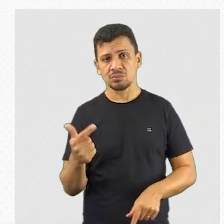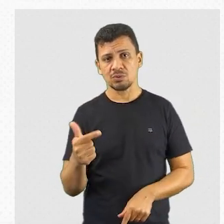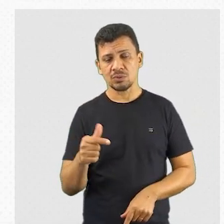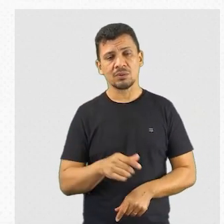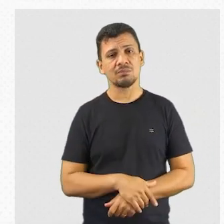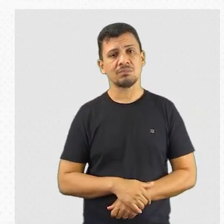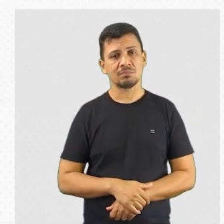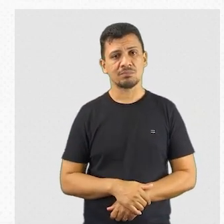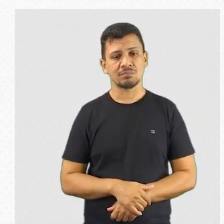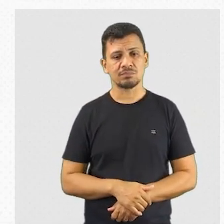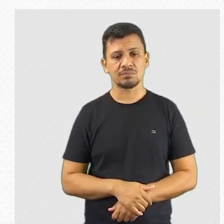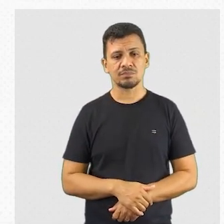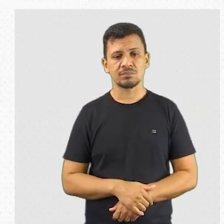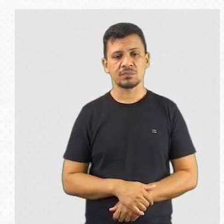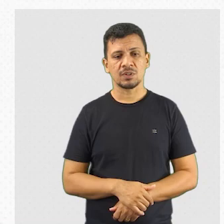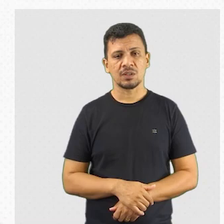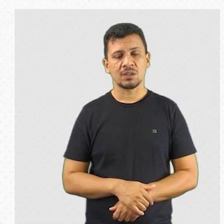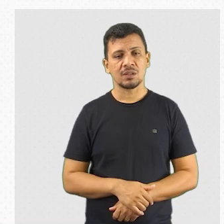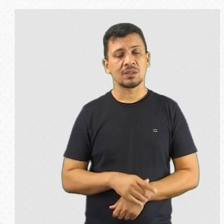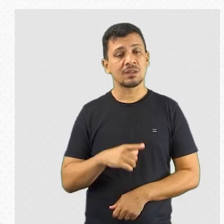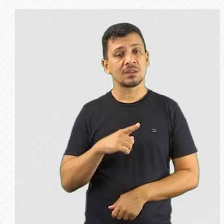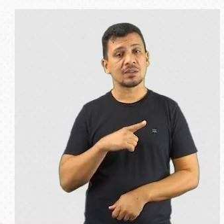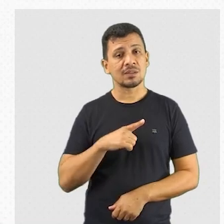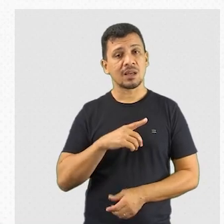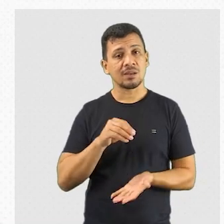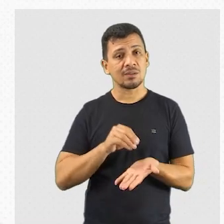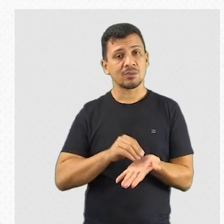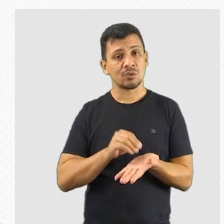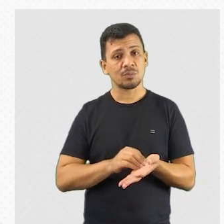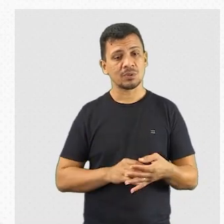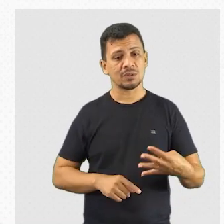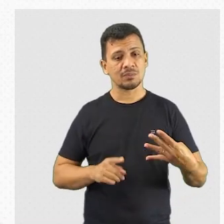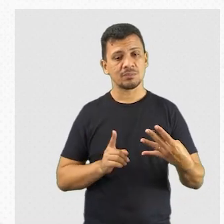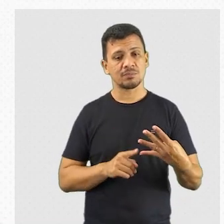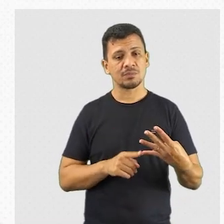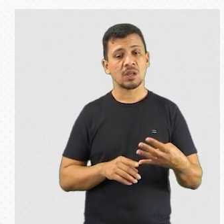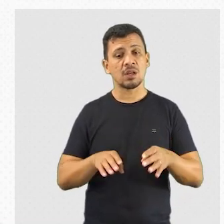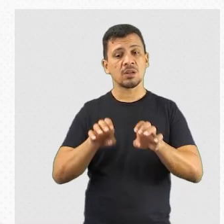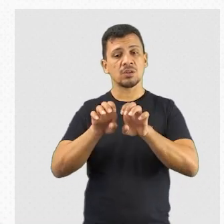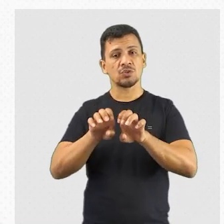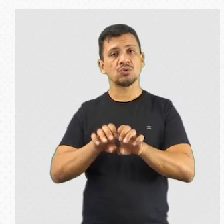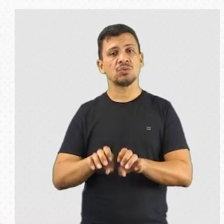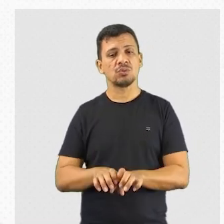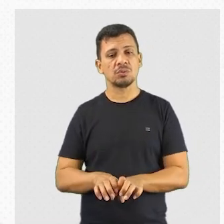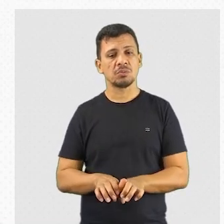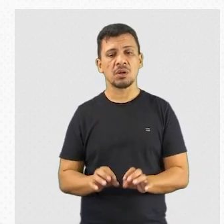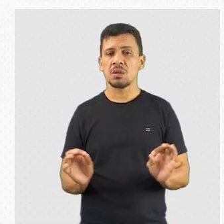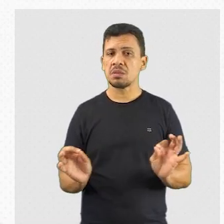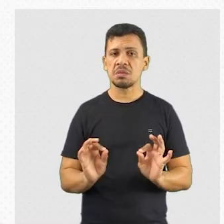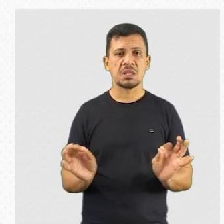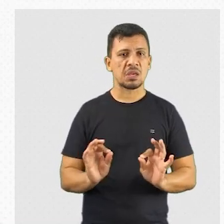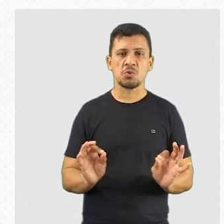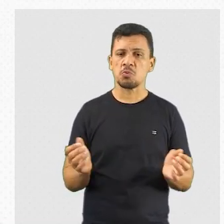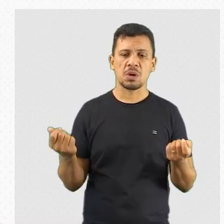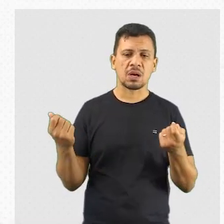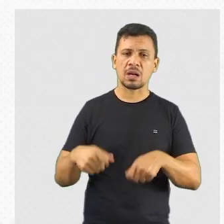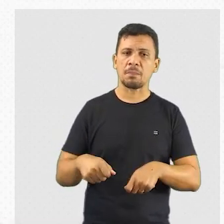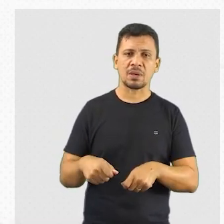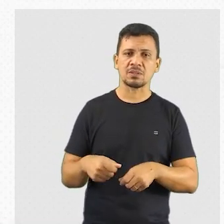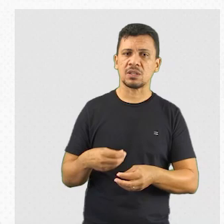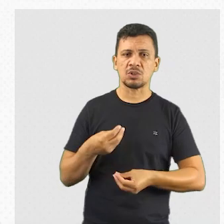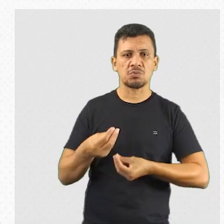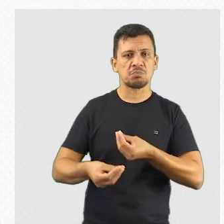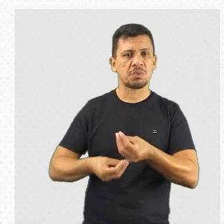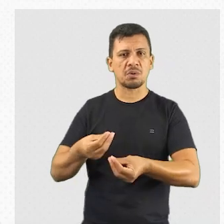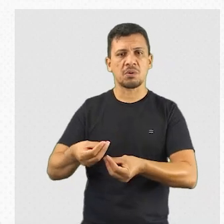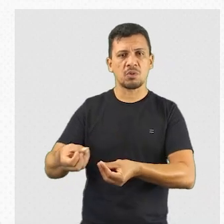eucariontes possuem, né? Não está errada, mas está incompleta. E a letra D é uma estrutura sem capacidade de reprodução,